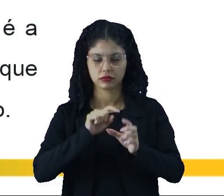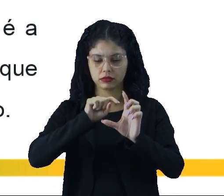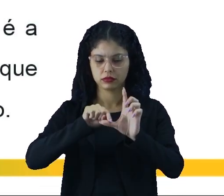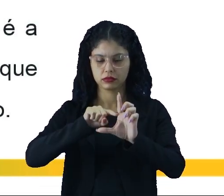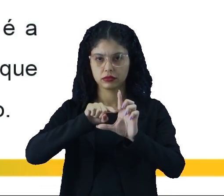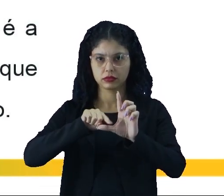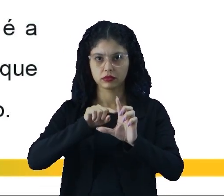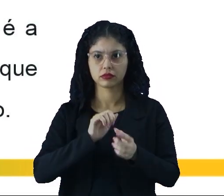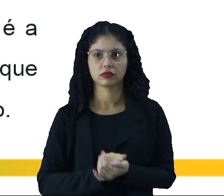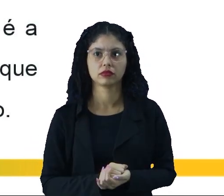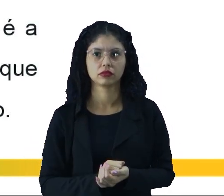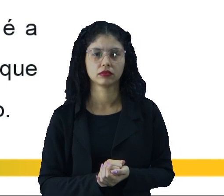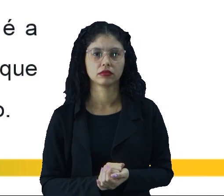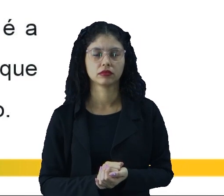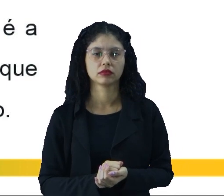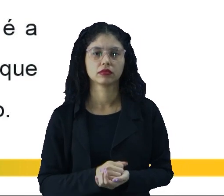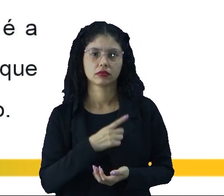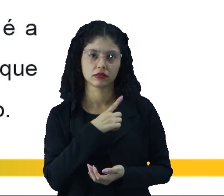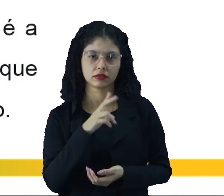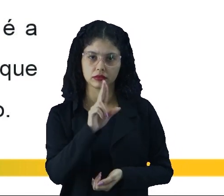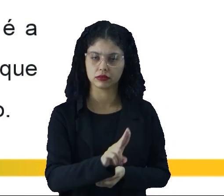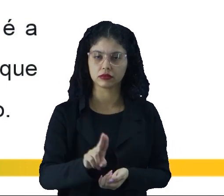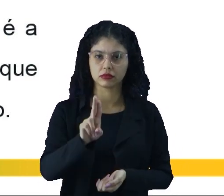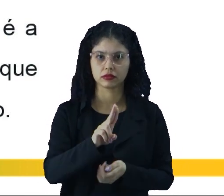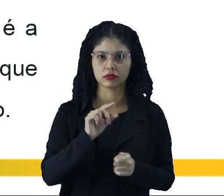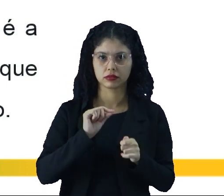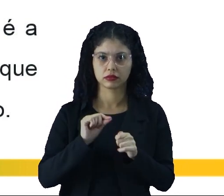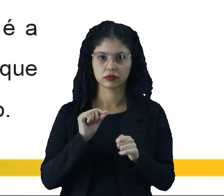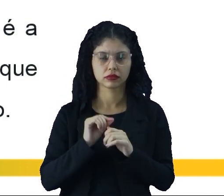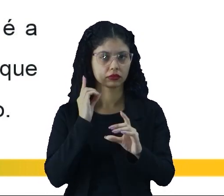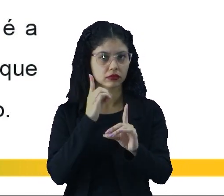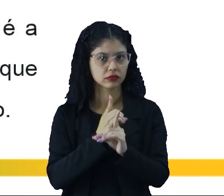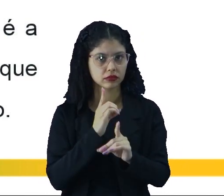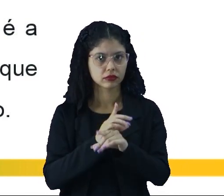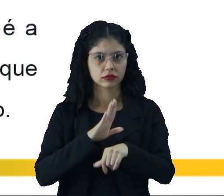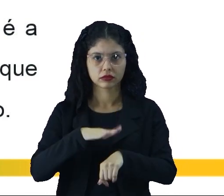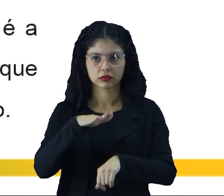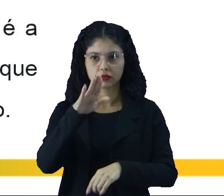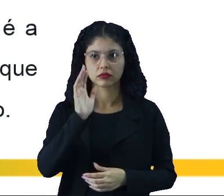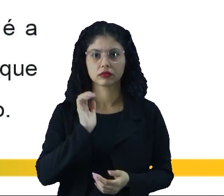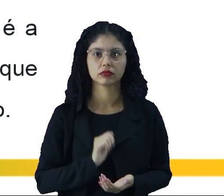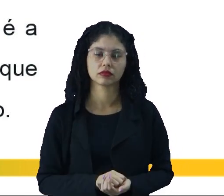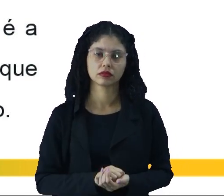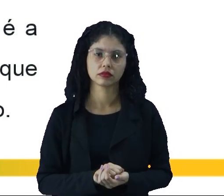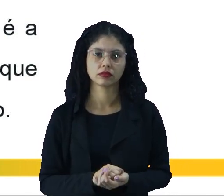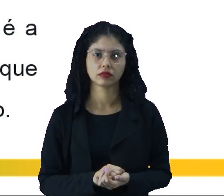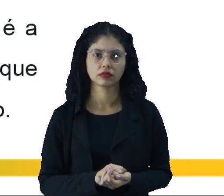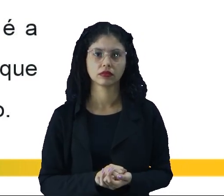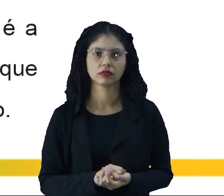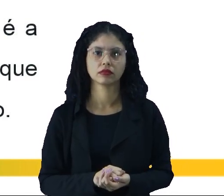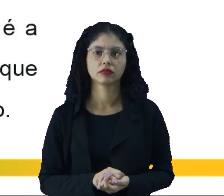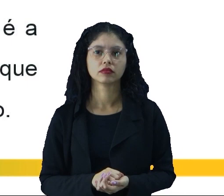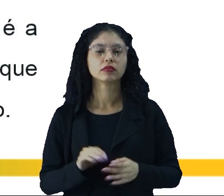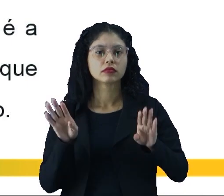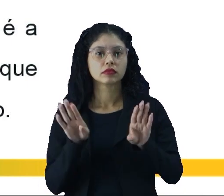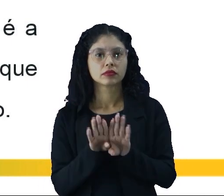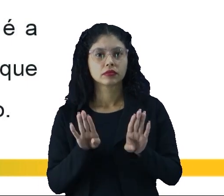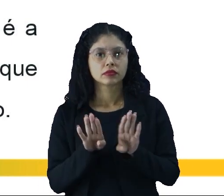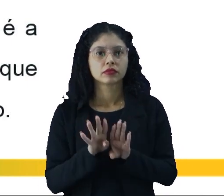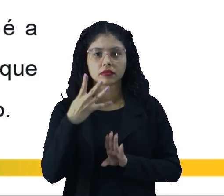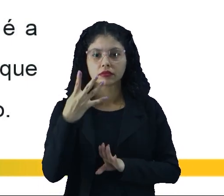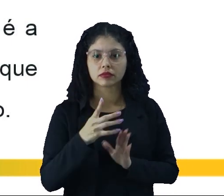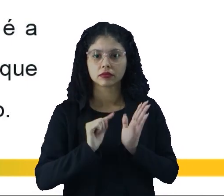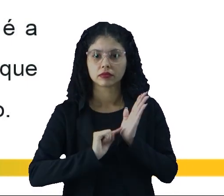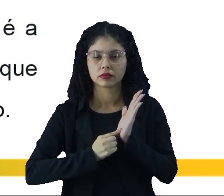45 graus é o ângulo que nós vamos utilizar para achar a distância máxima. Também um